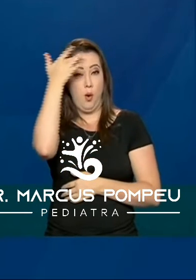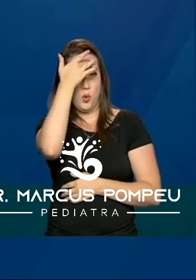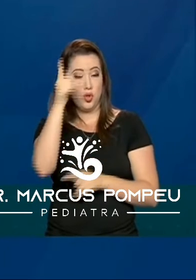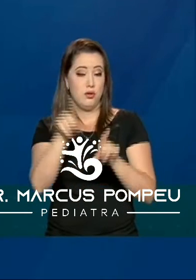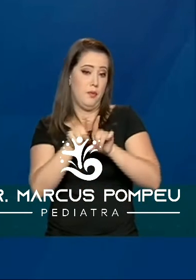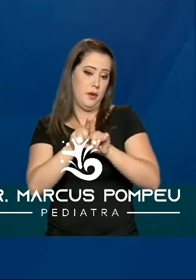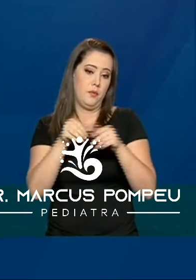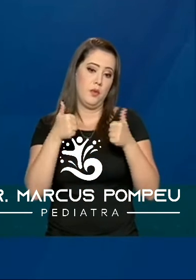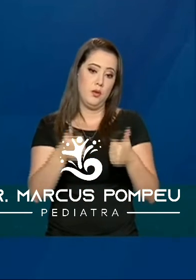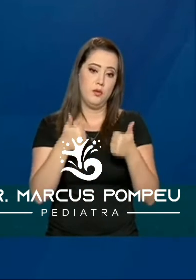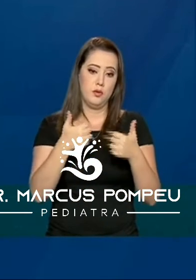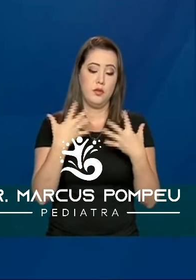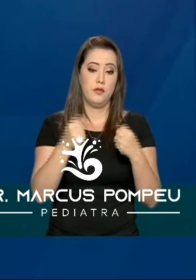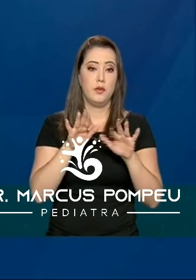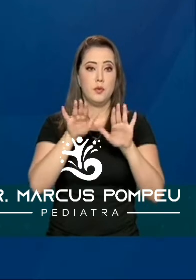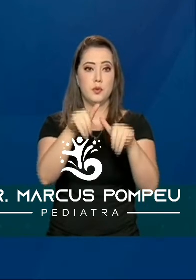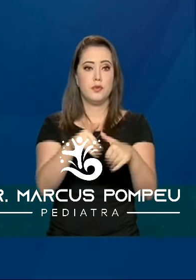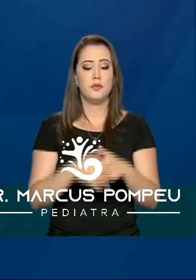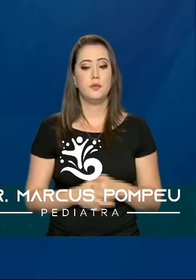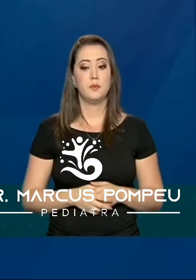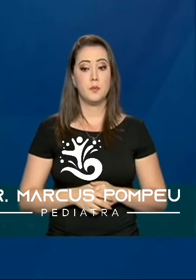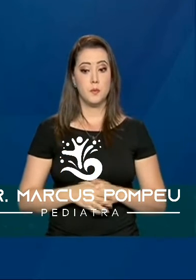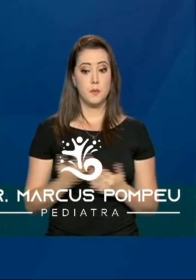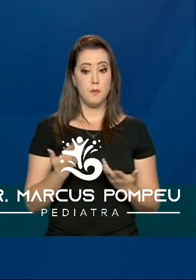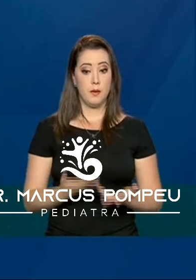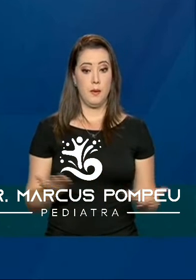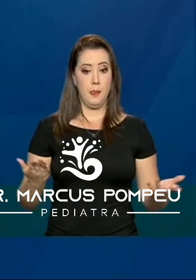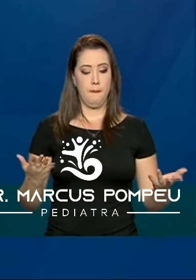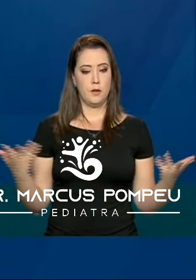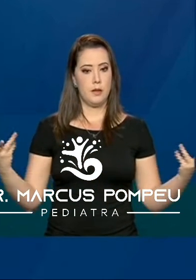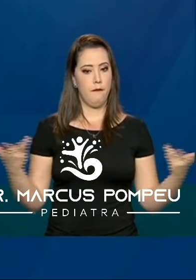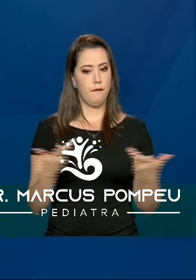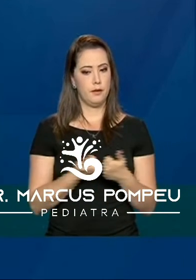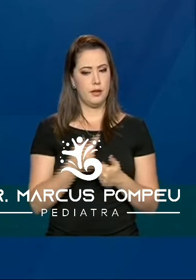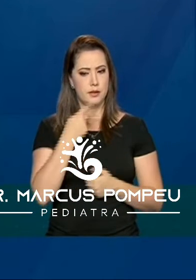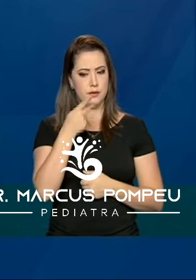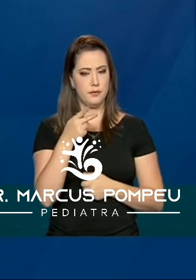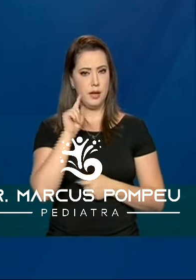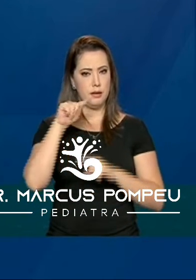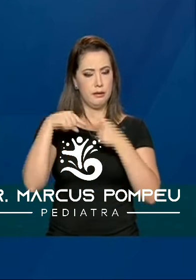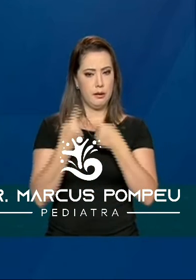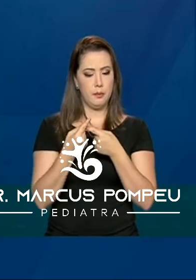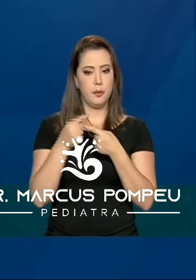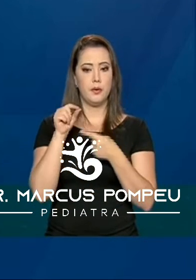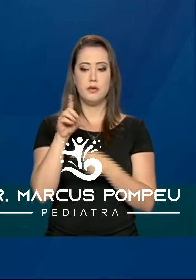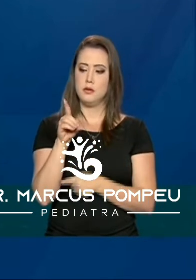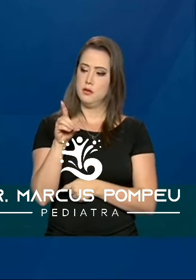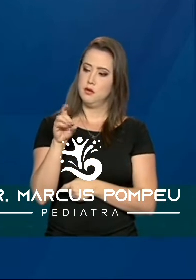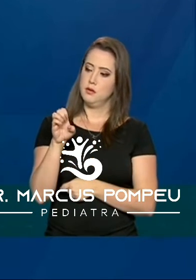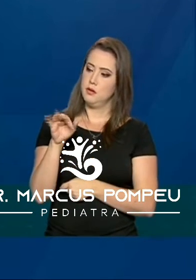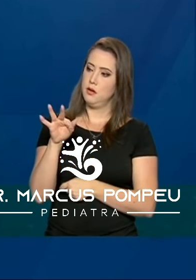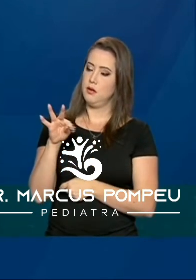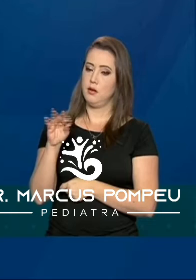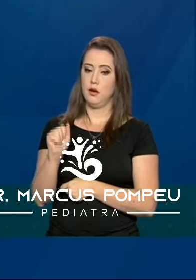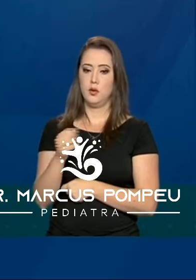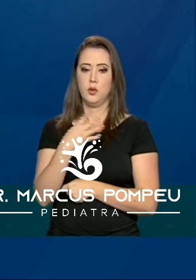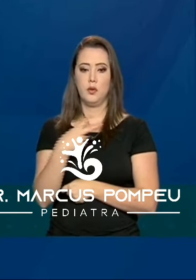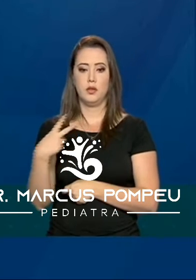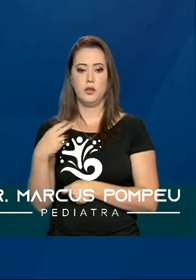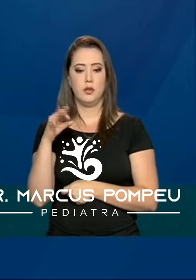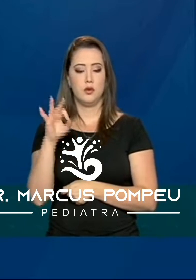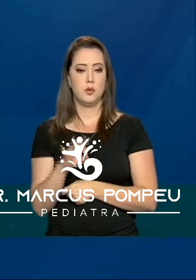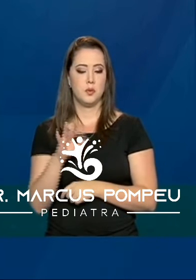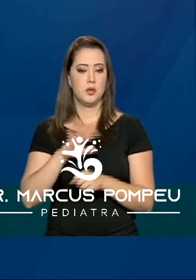Ok? Então vamos lá para concluir. Isso aqui é a eficácia que eles dizem. Depois da Delta, 42%. Da Omicron, já perdi as